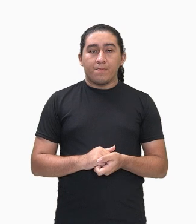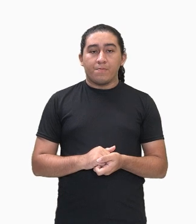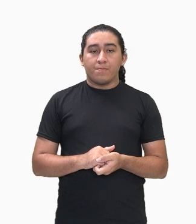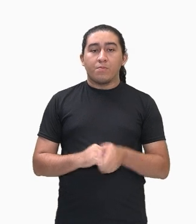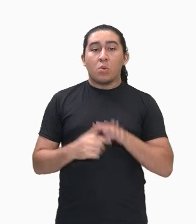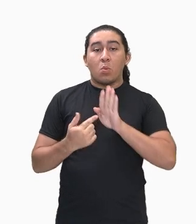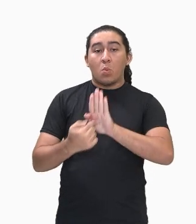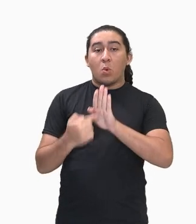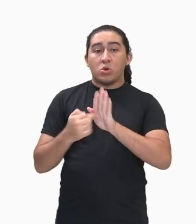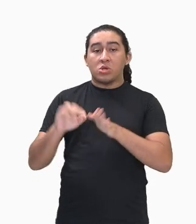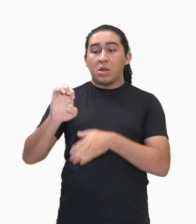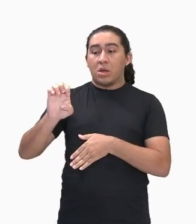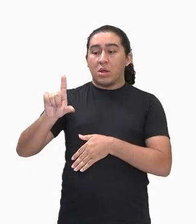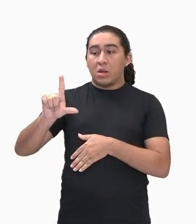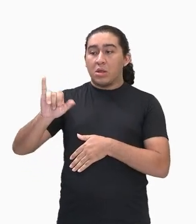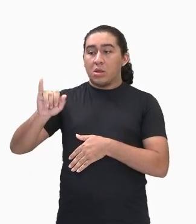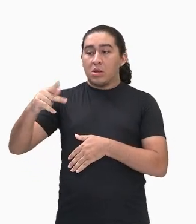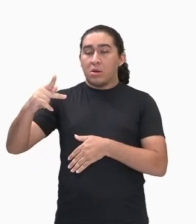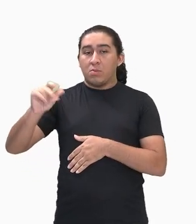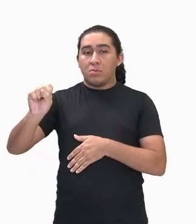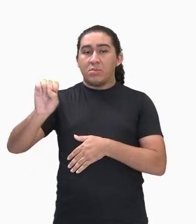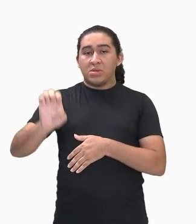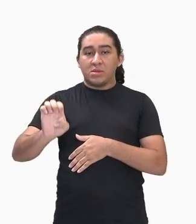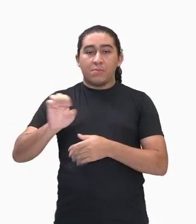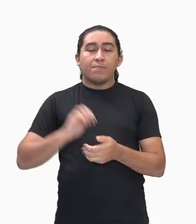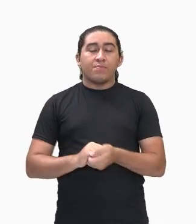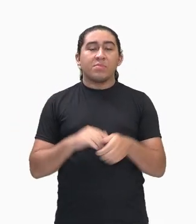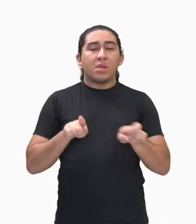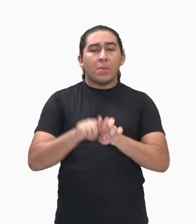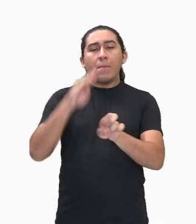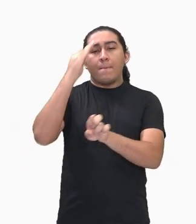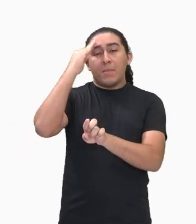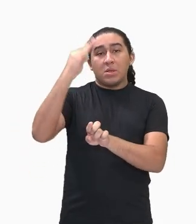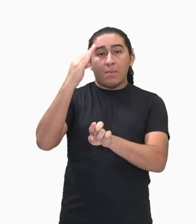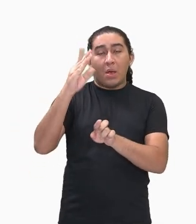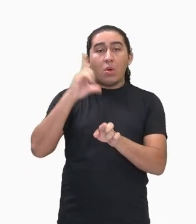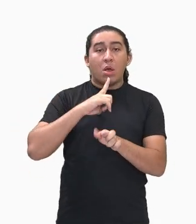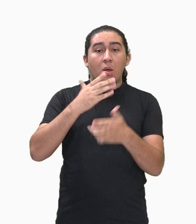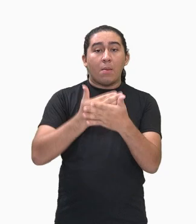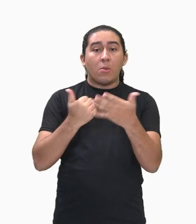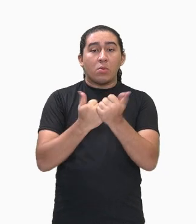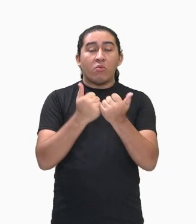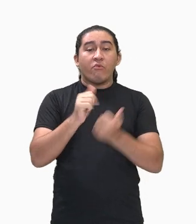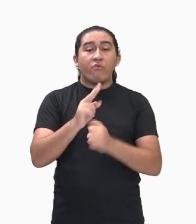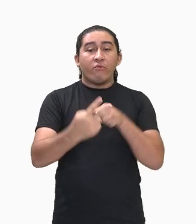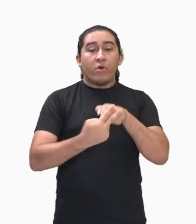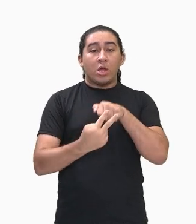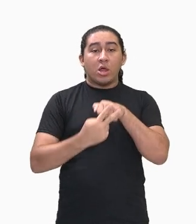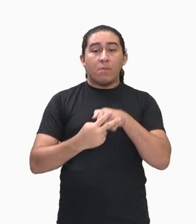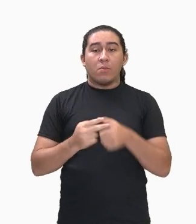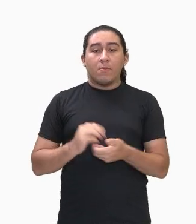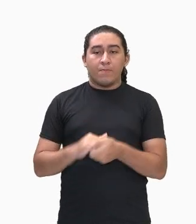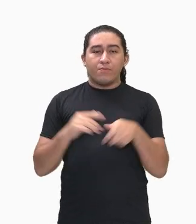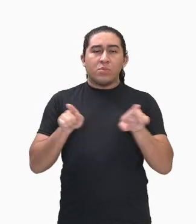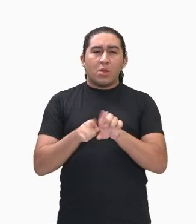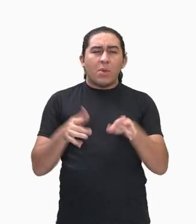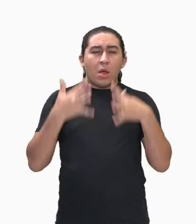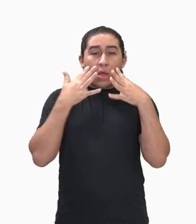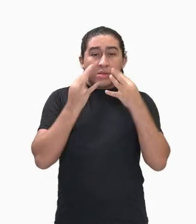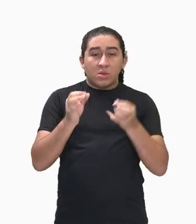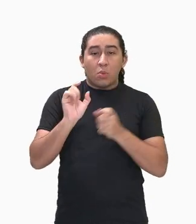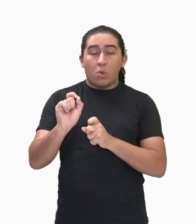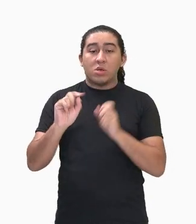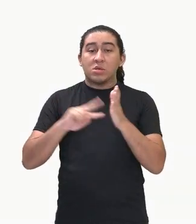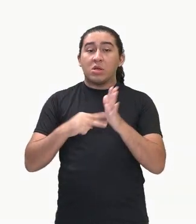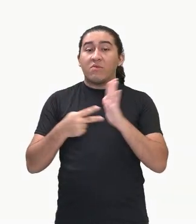indicar elipse, sobretudo do verbo. Aí a gente vai ver o que é uma